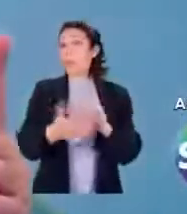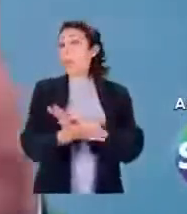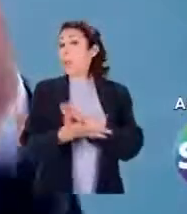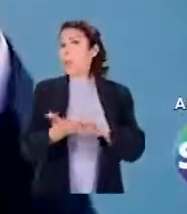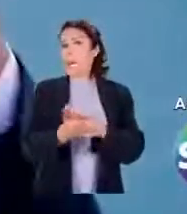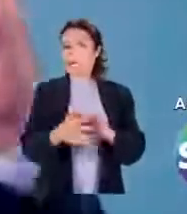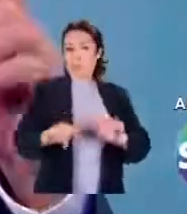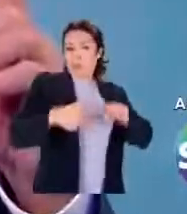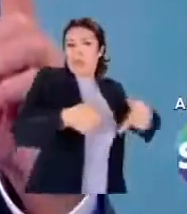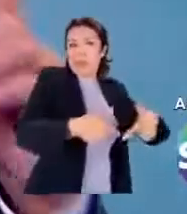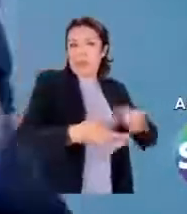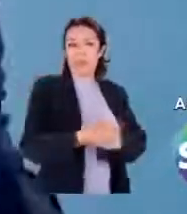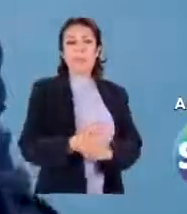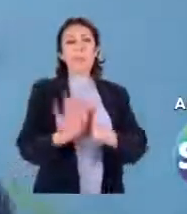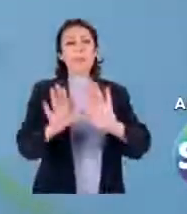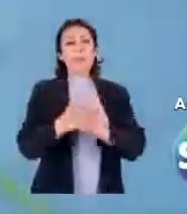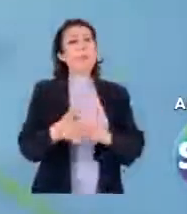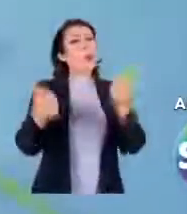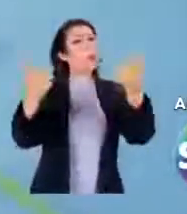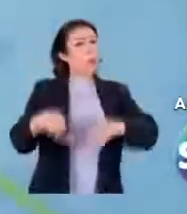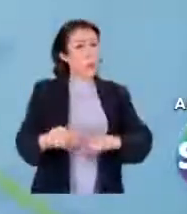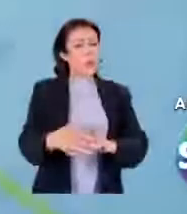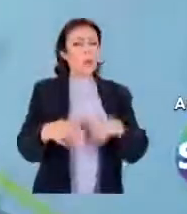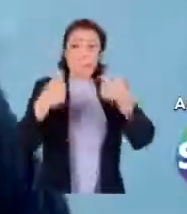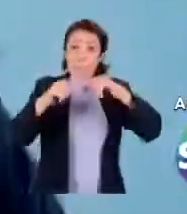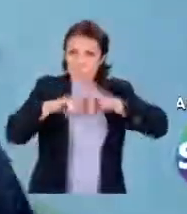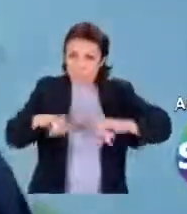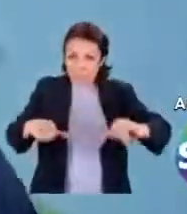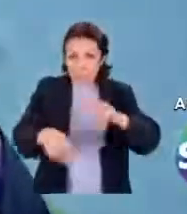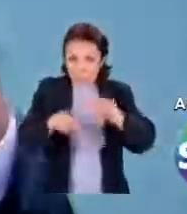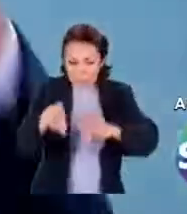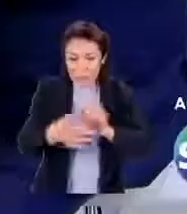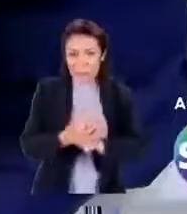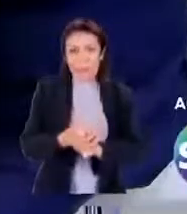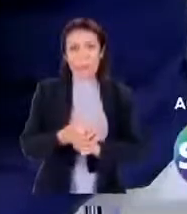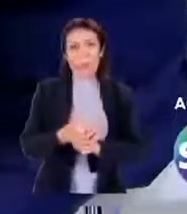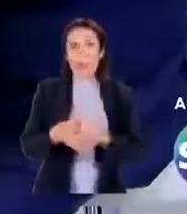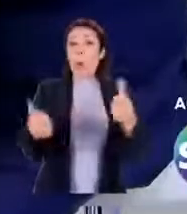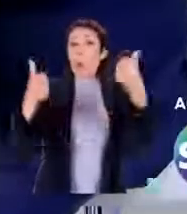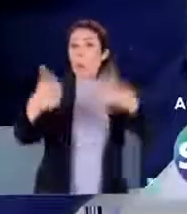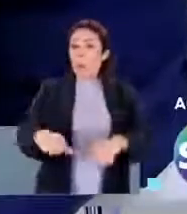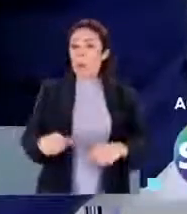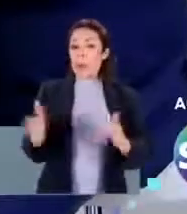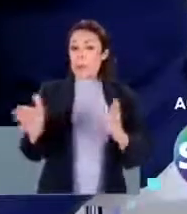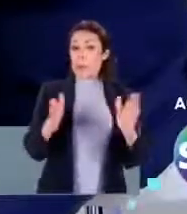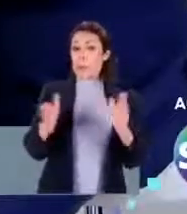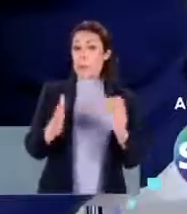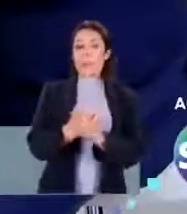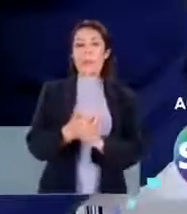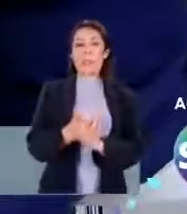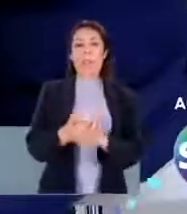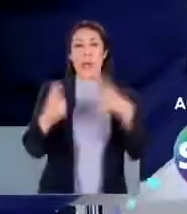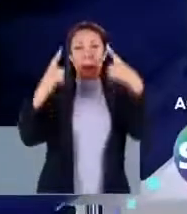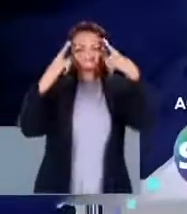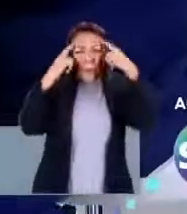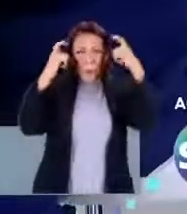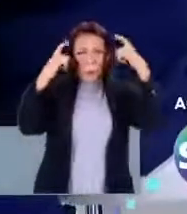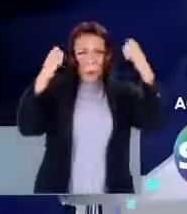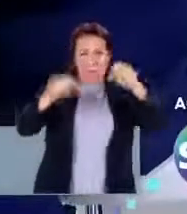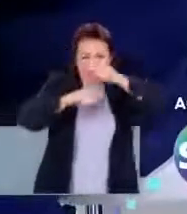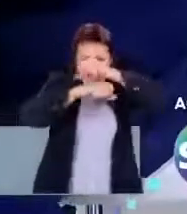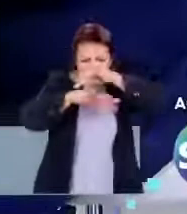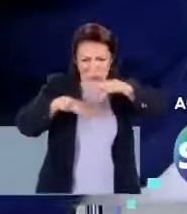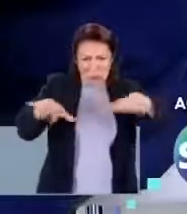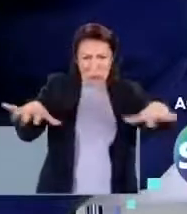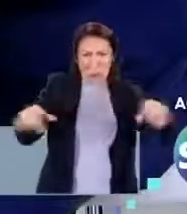mas o pior Ratinho deixa eu dizer para o nosso povo eu pior é que neste período que explodiu a violência e o terror e